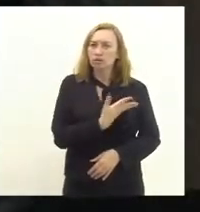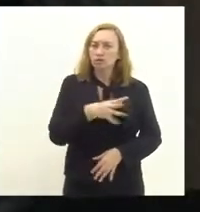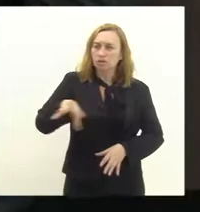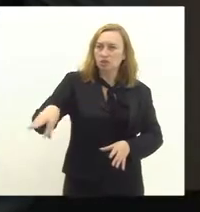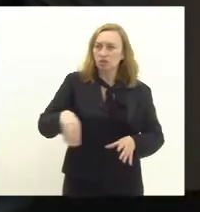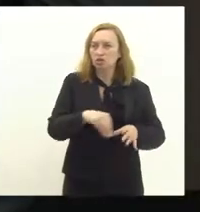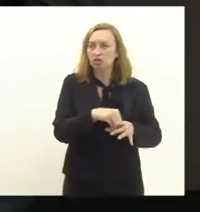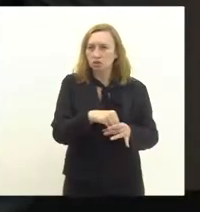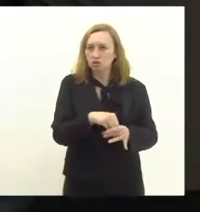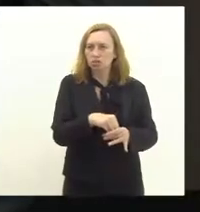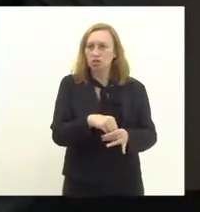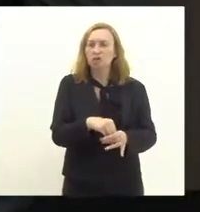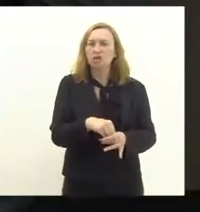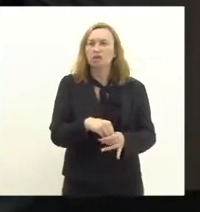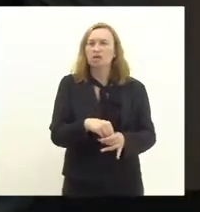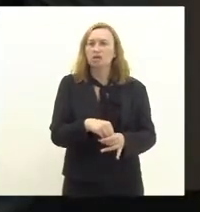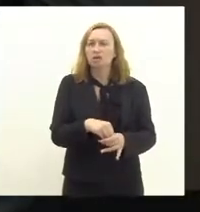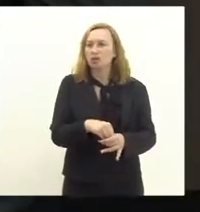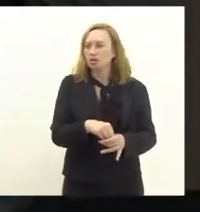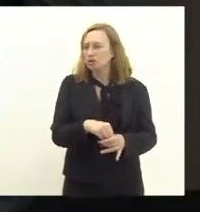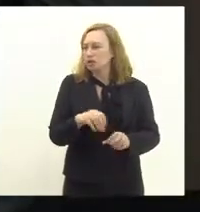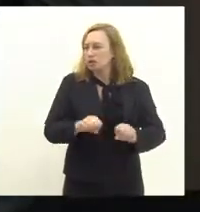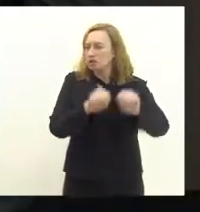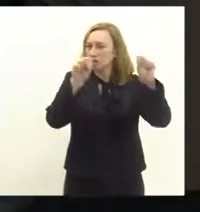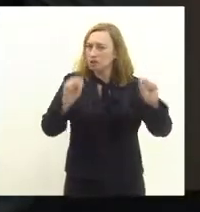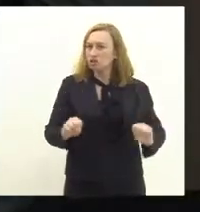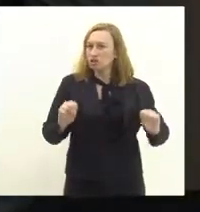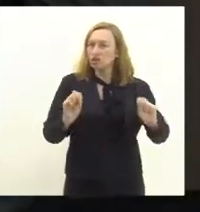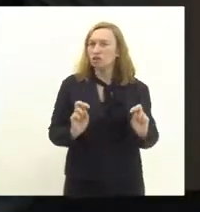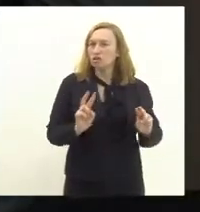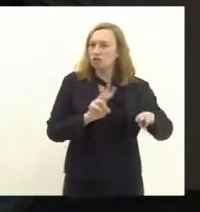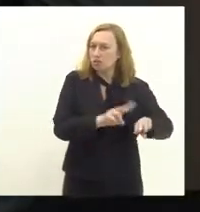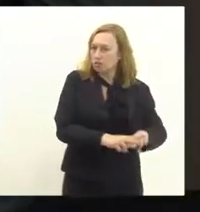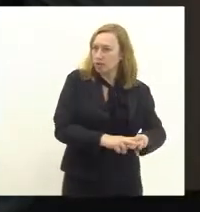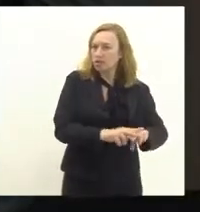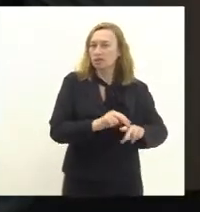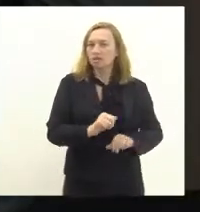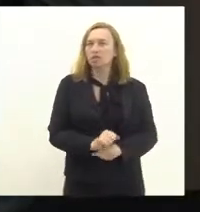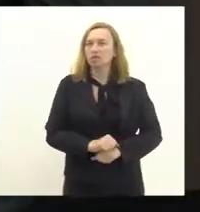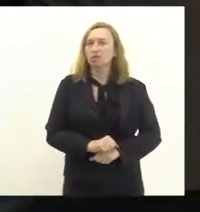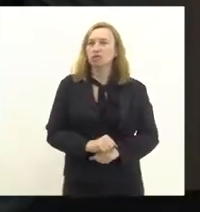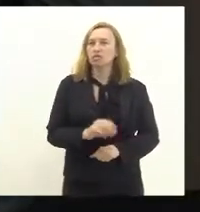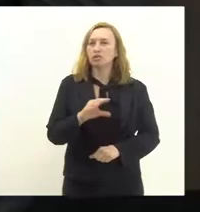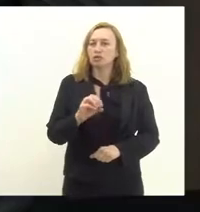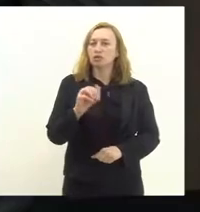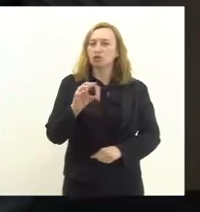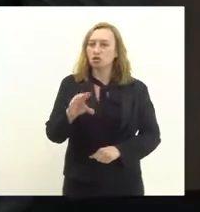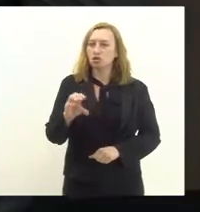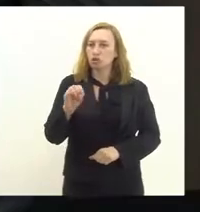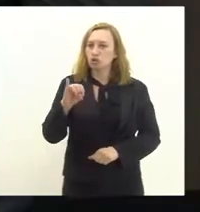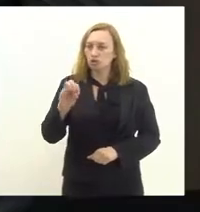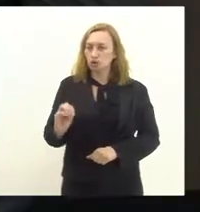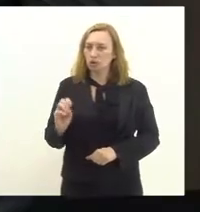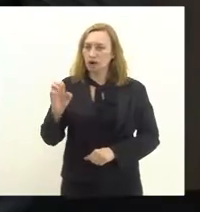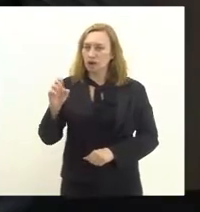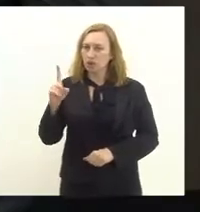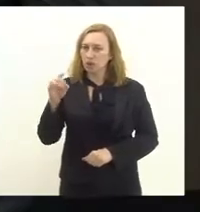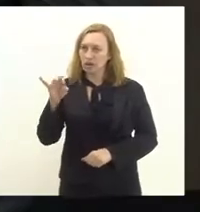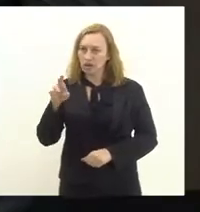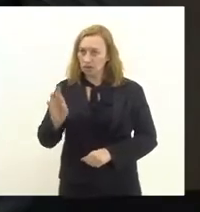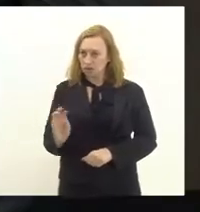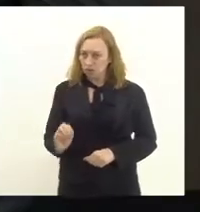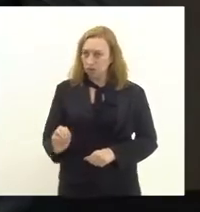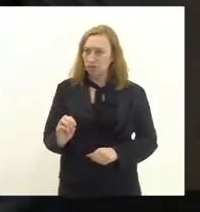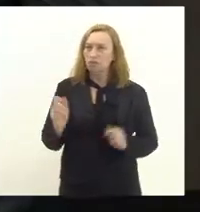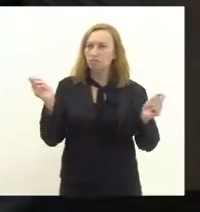agregar egressos do sistema prisional e do sistema socioeducativo, né, numa possibilidade